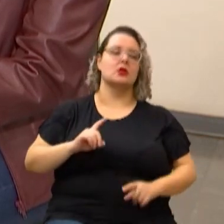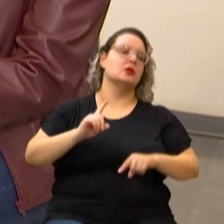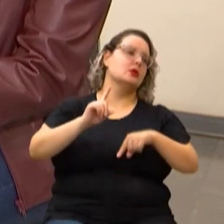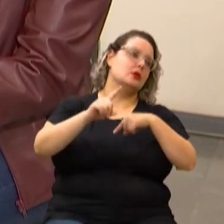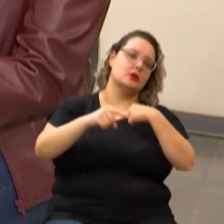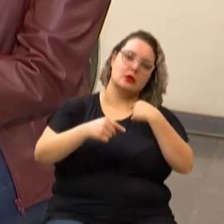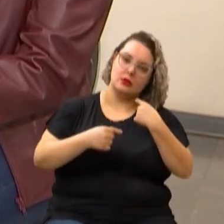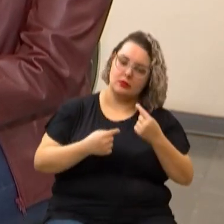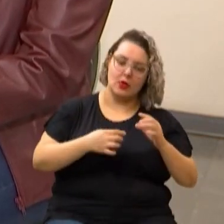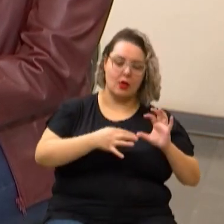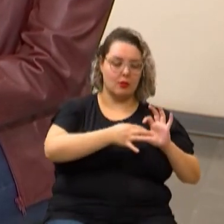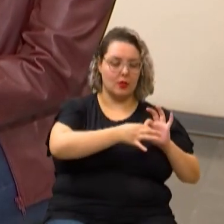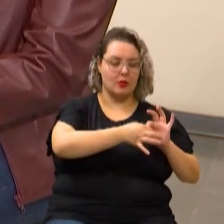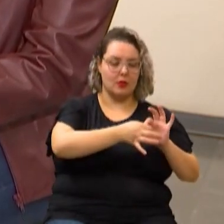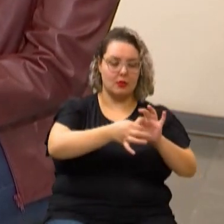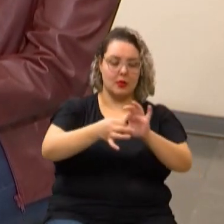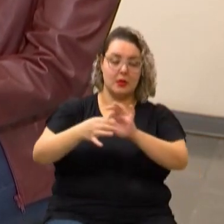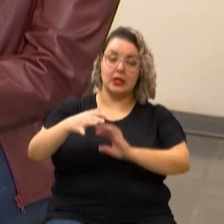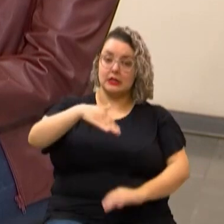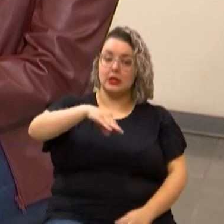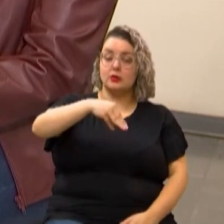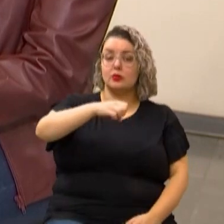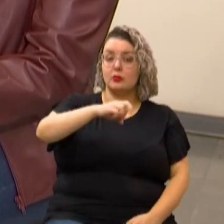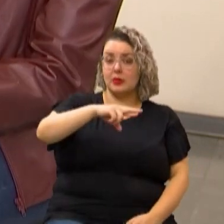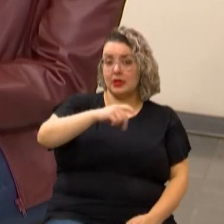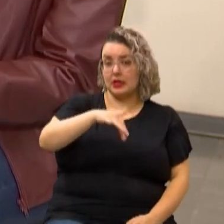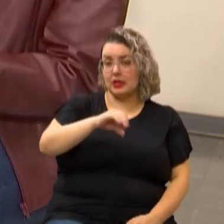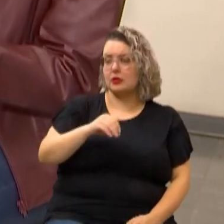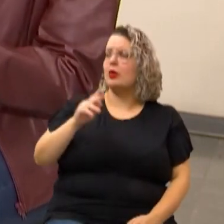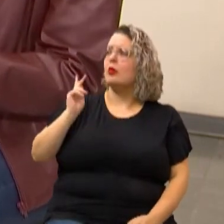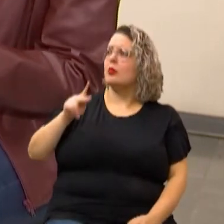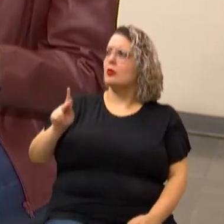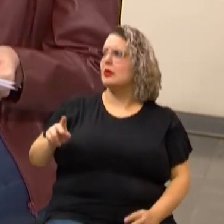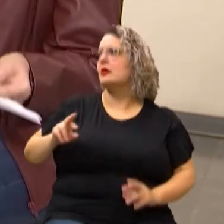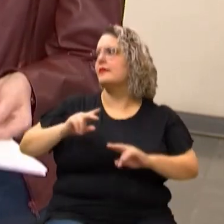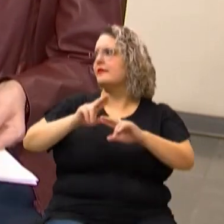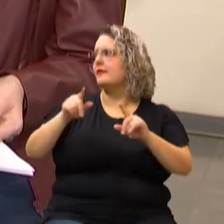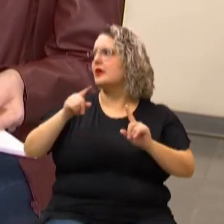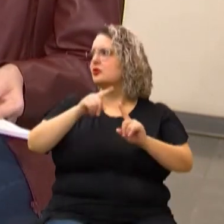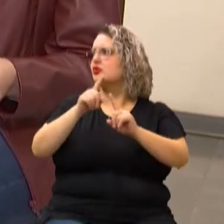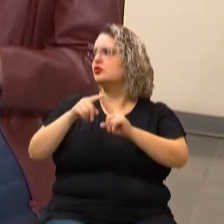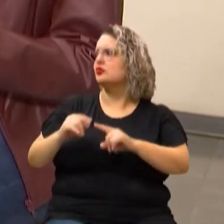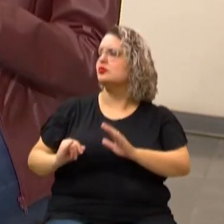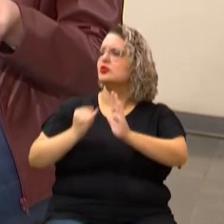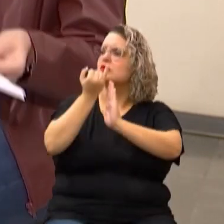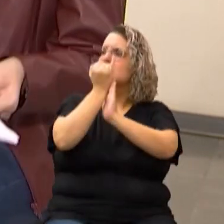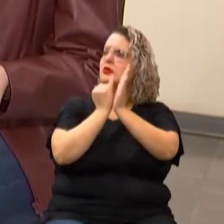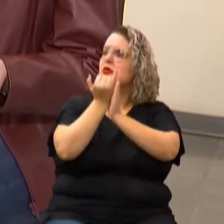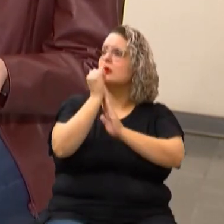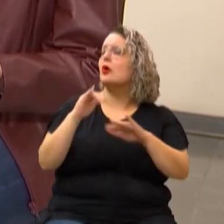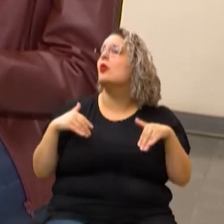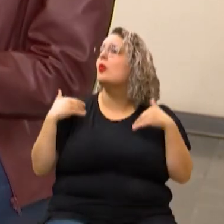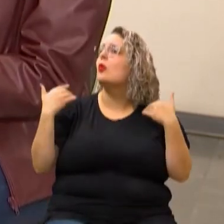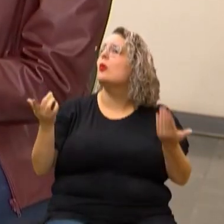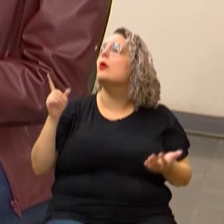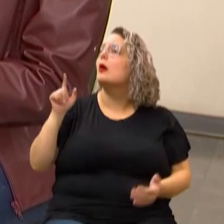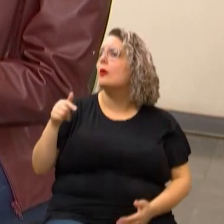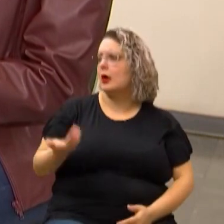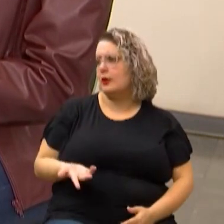trabalhador vai para onde? Vai para o produto que o consumidor vai comprar. Sempre a gente tem um reflexo sobre isso. Então nós temos